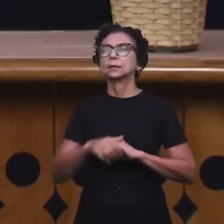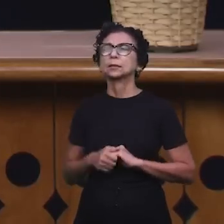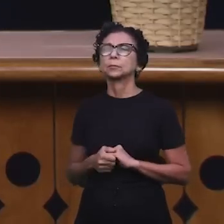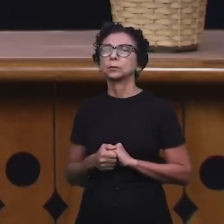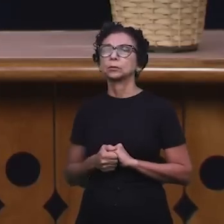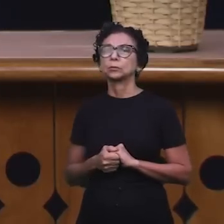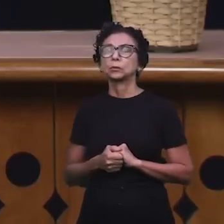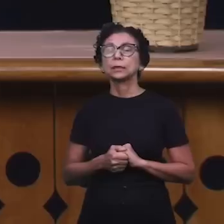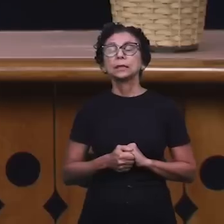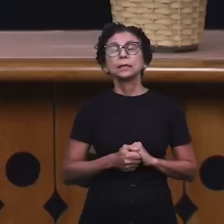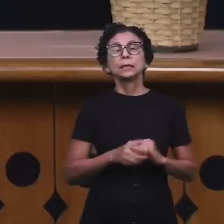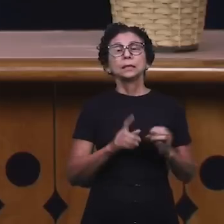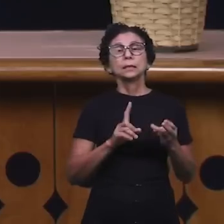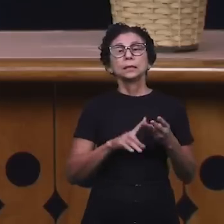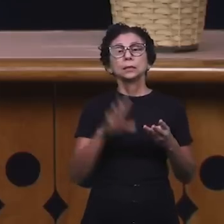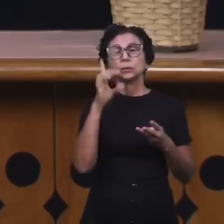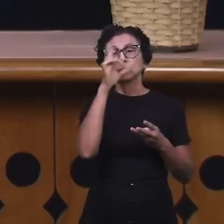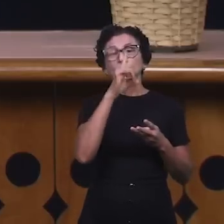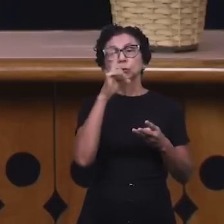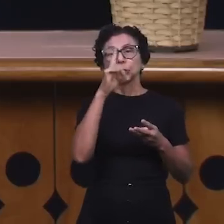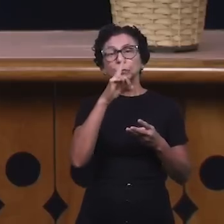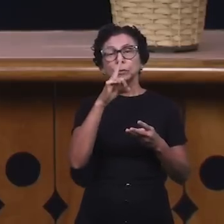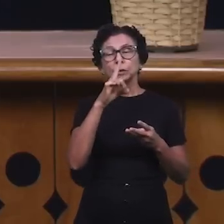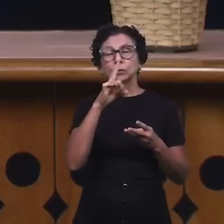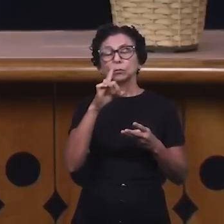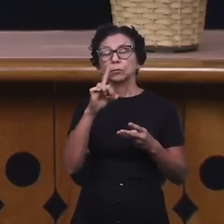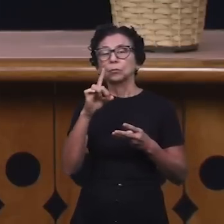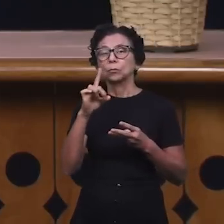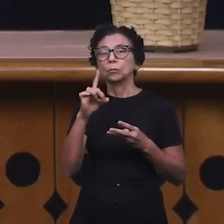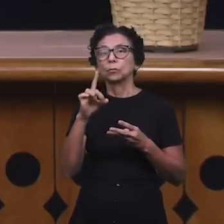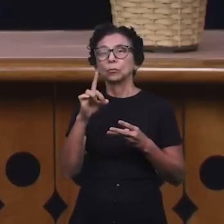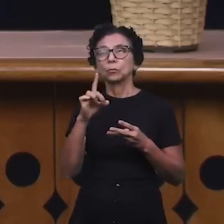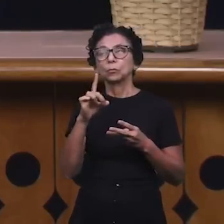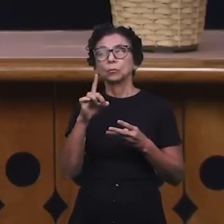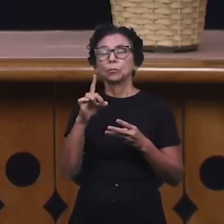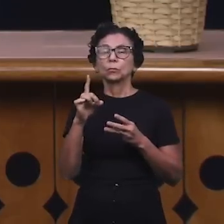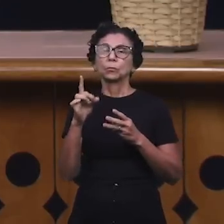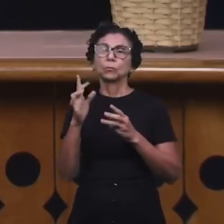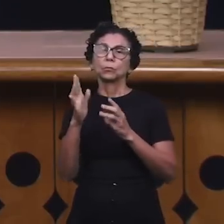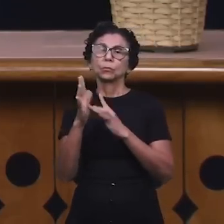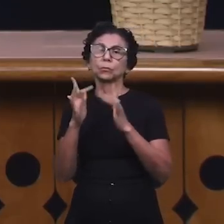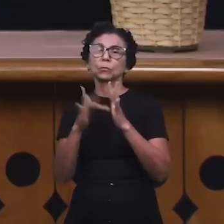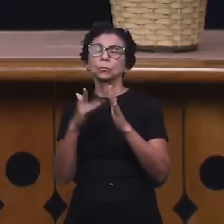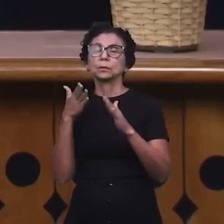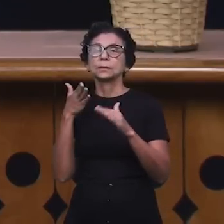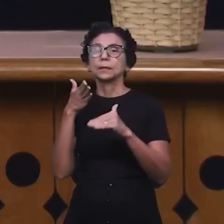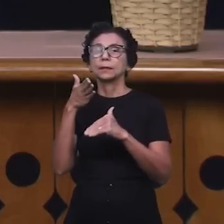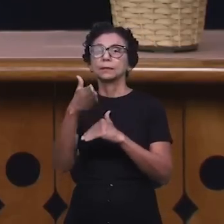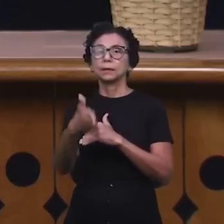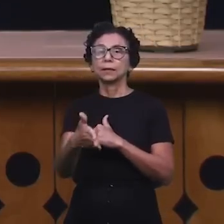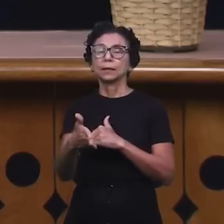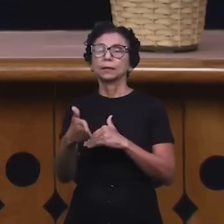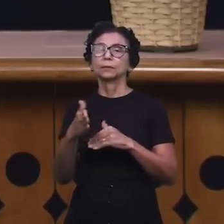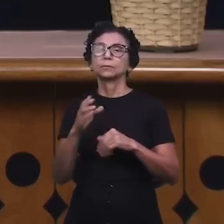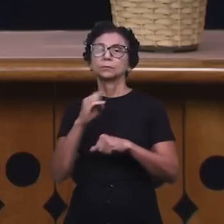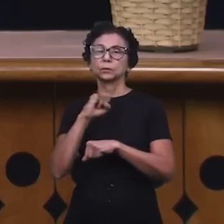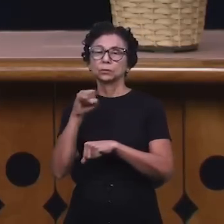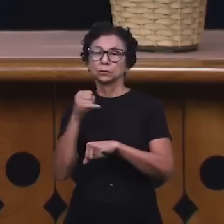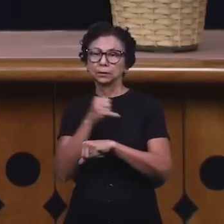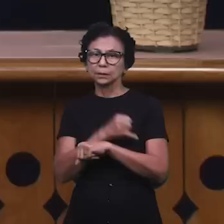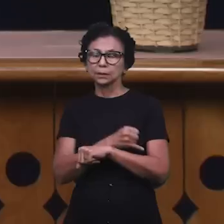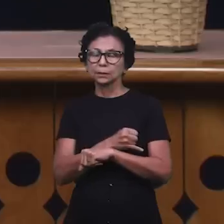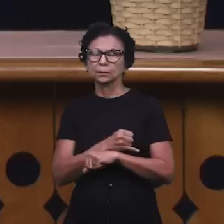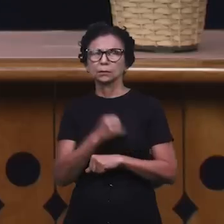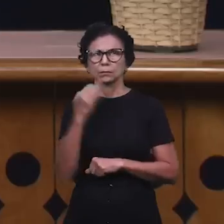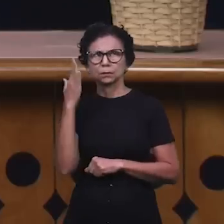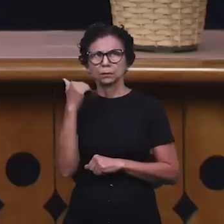no domingo, no dia seguinte. Como que sabemos isso? Porque em João 12 diz que 6